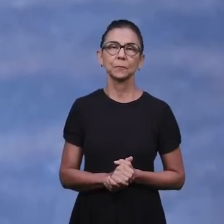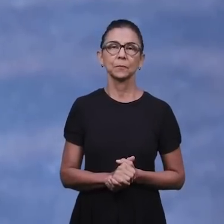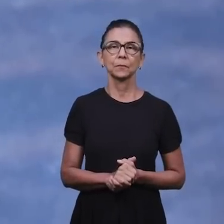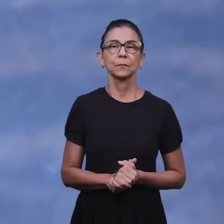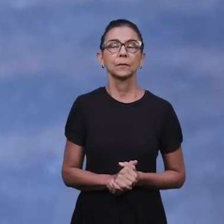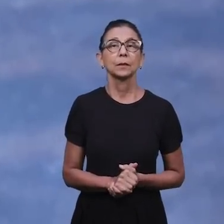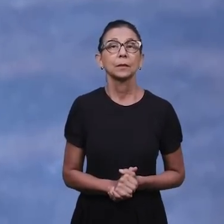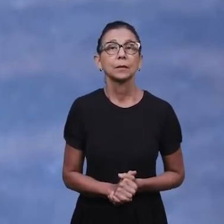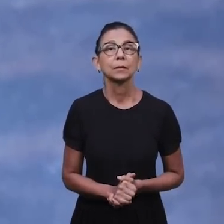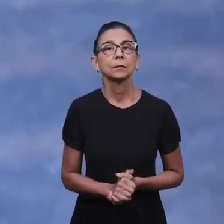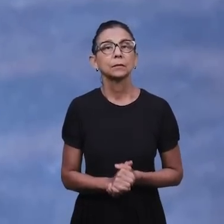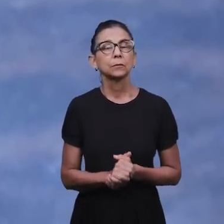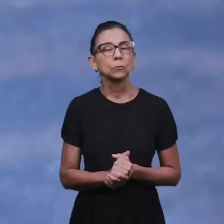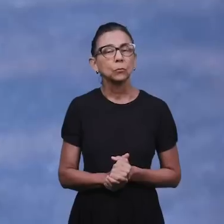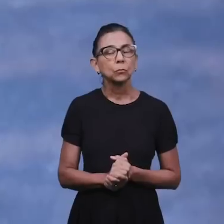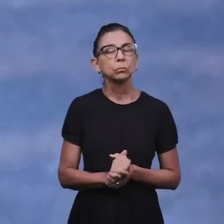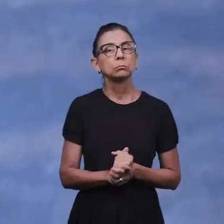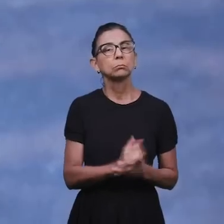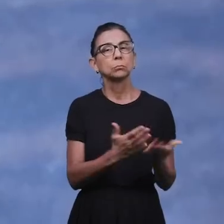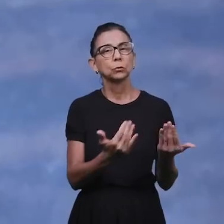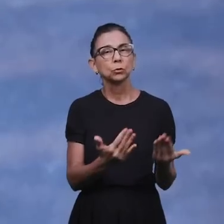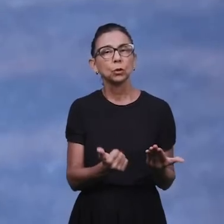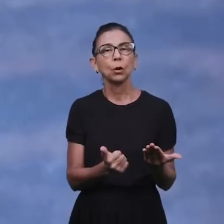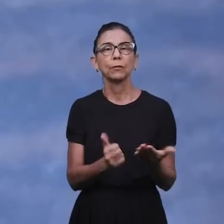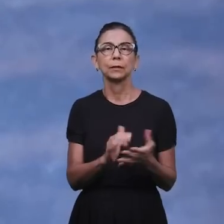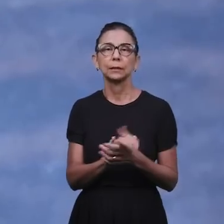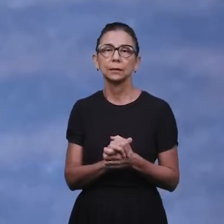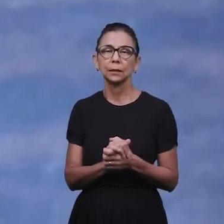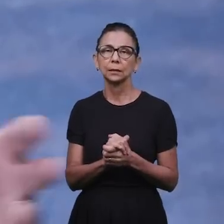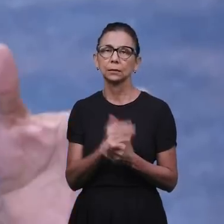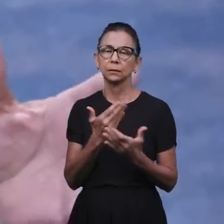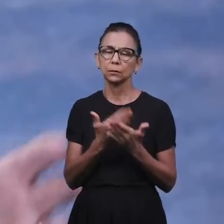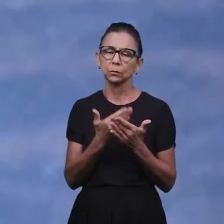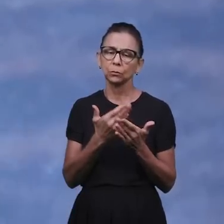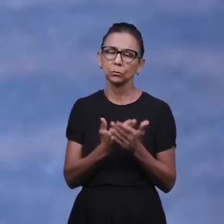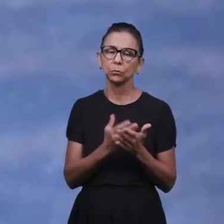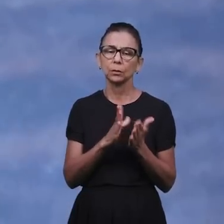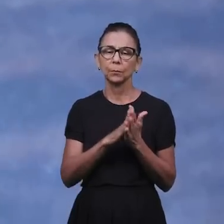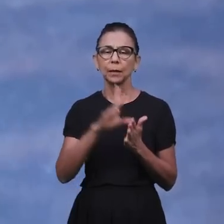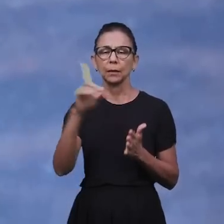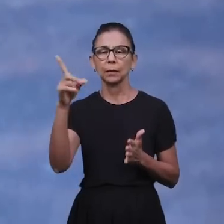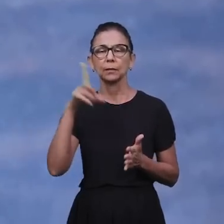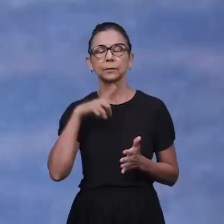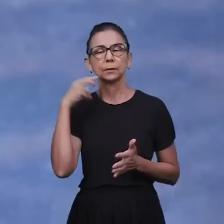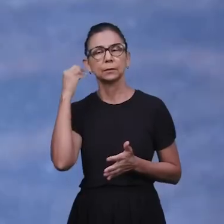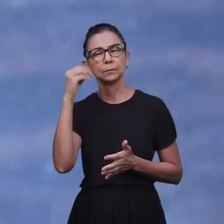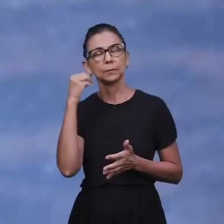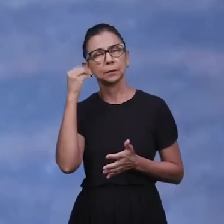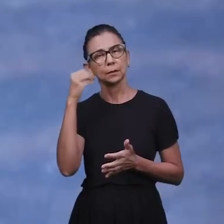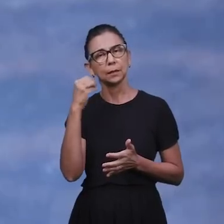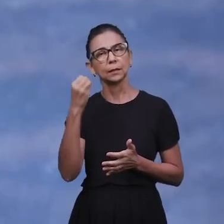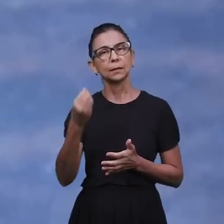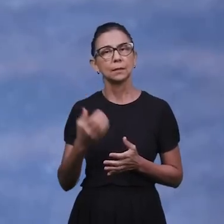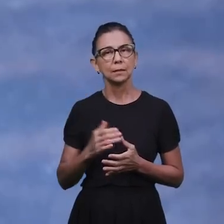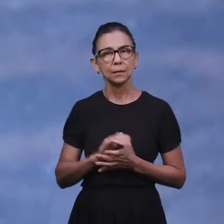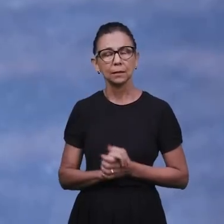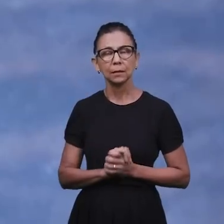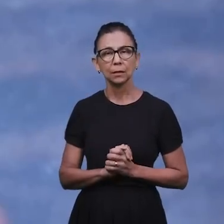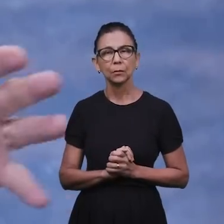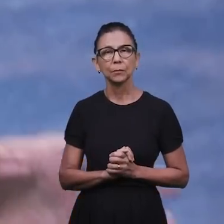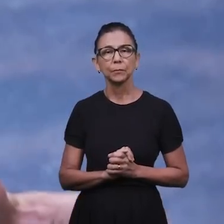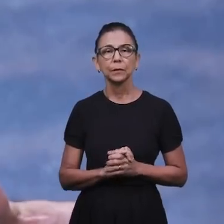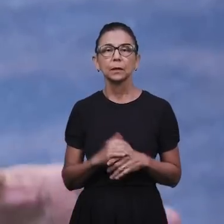vez mais, quando eles se envolvem com a palavra, com aquilo que é do Senhor, nós somos cada vez mais livres. Então, a pertinência do tema